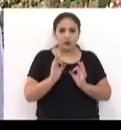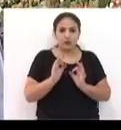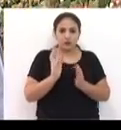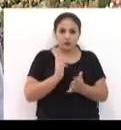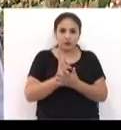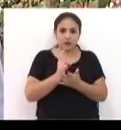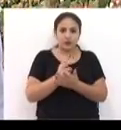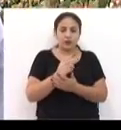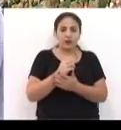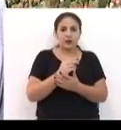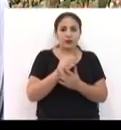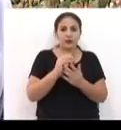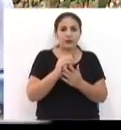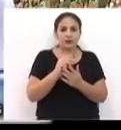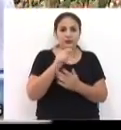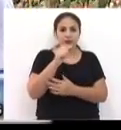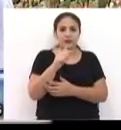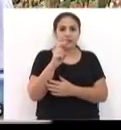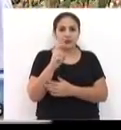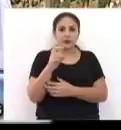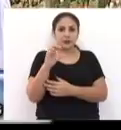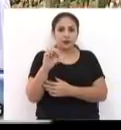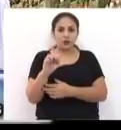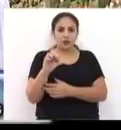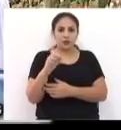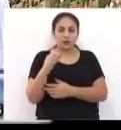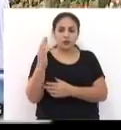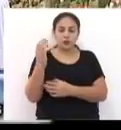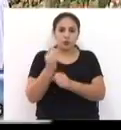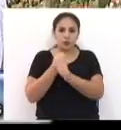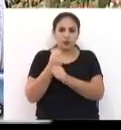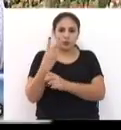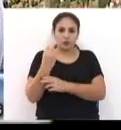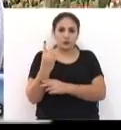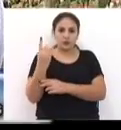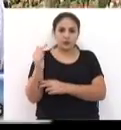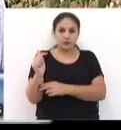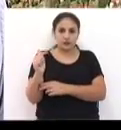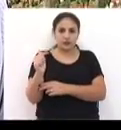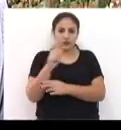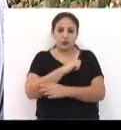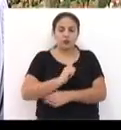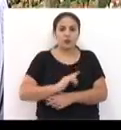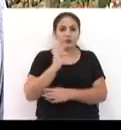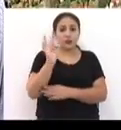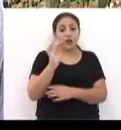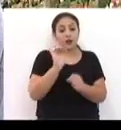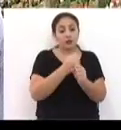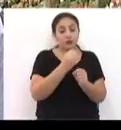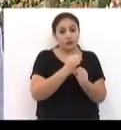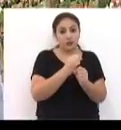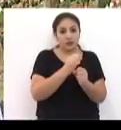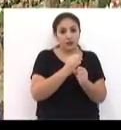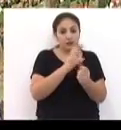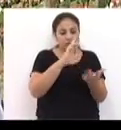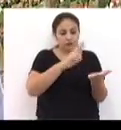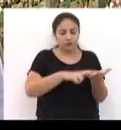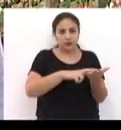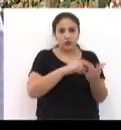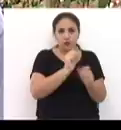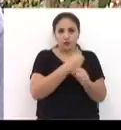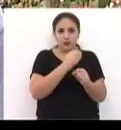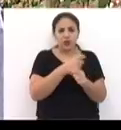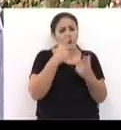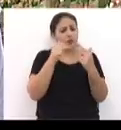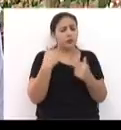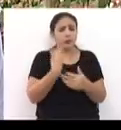medida provisória 759 de 2016 do governo federal, que é uma política nacional de regulação de obras. Então nós estamos seguindo o que